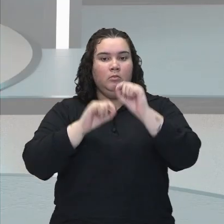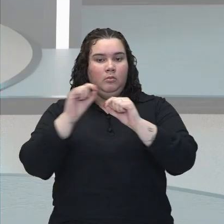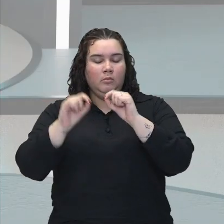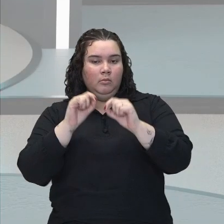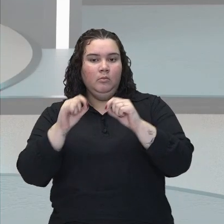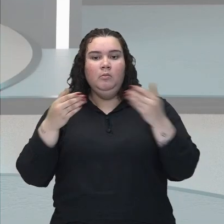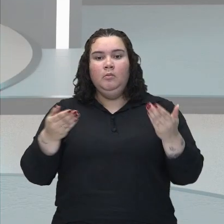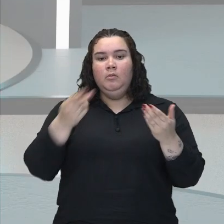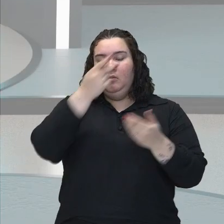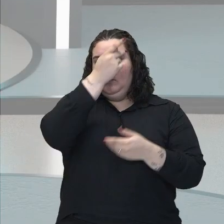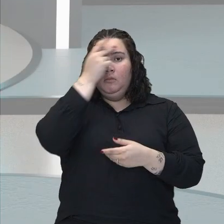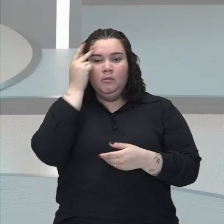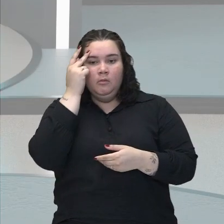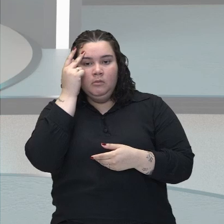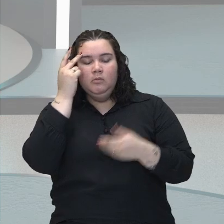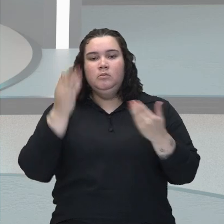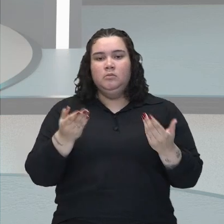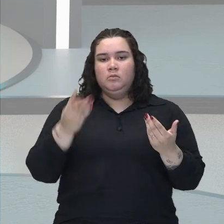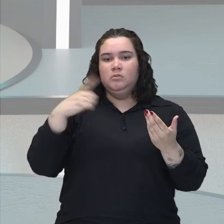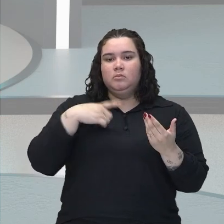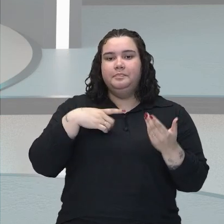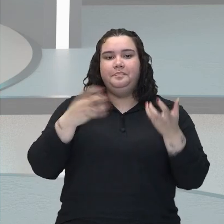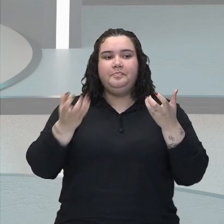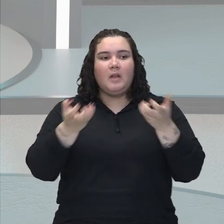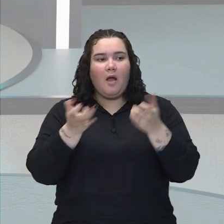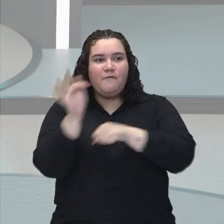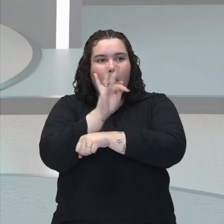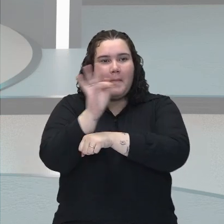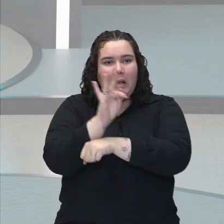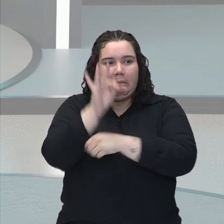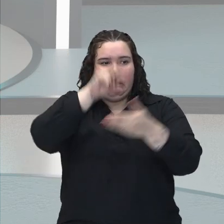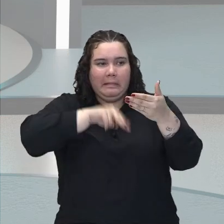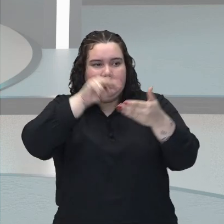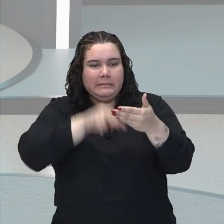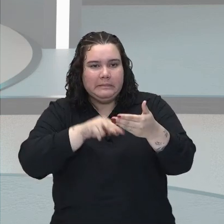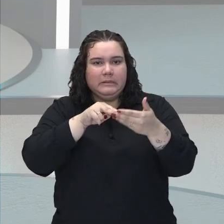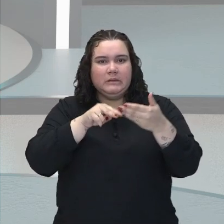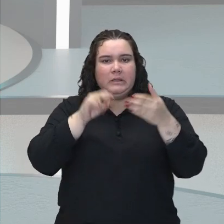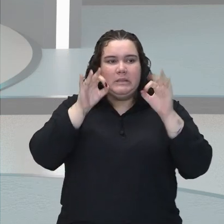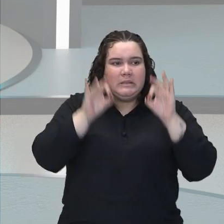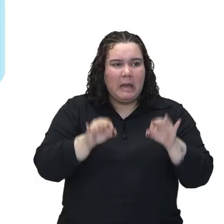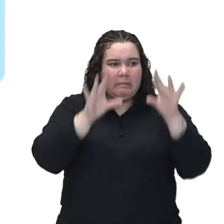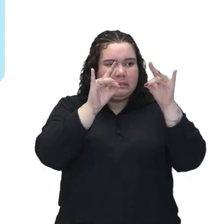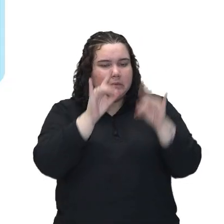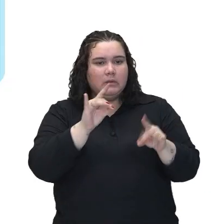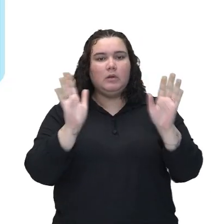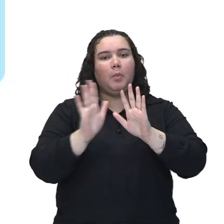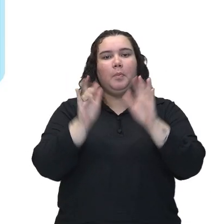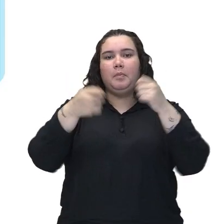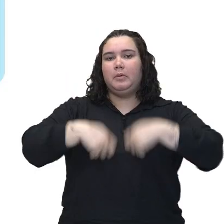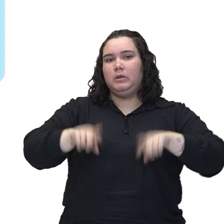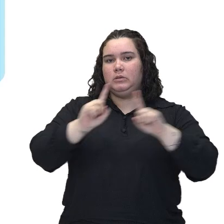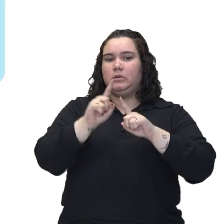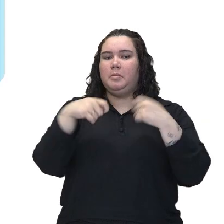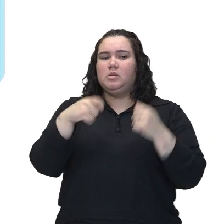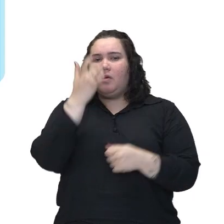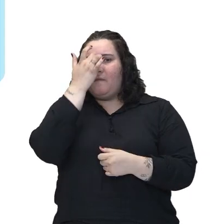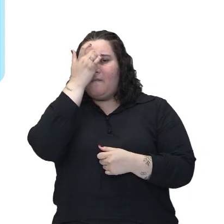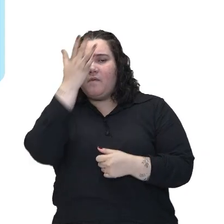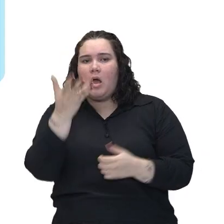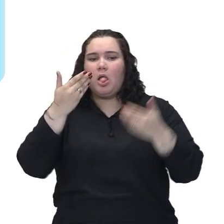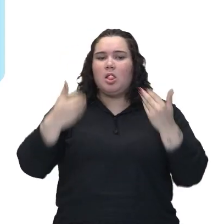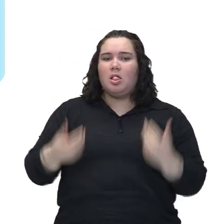seu público, que não é um público que busca a formalidade o tempo todo. Esse tipo de trocadilho, de brincadeira